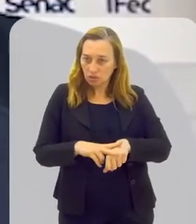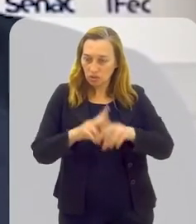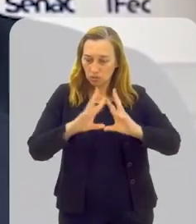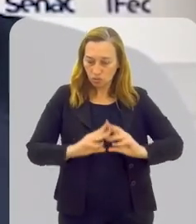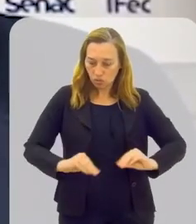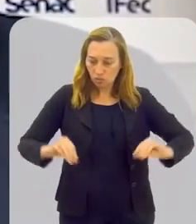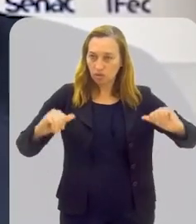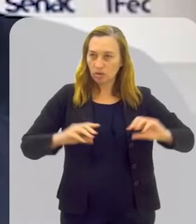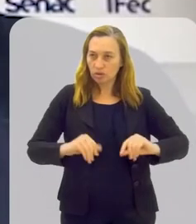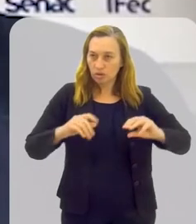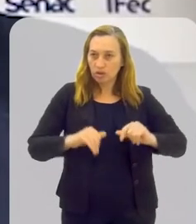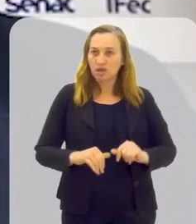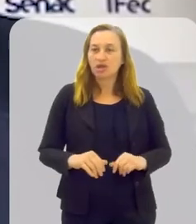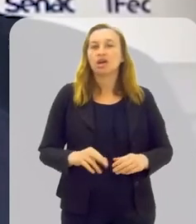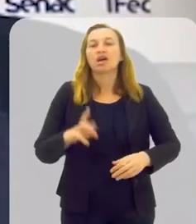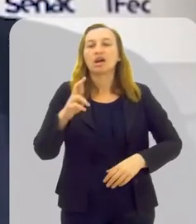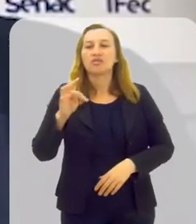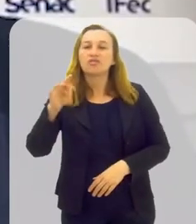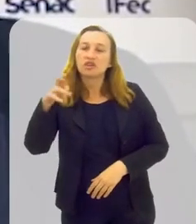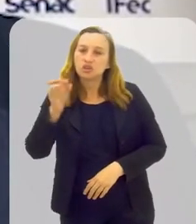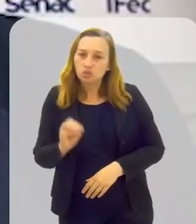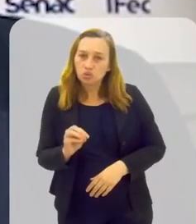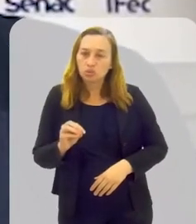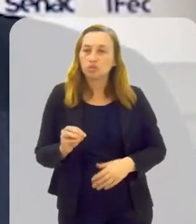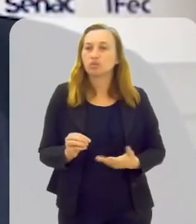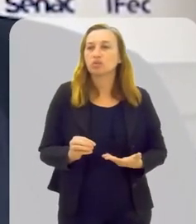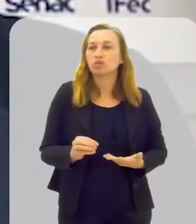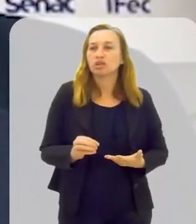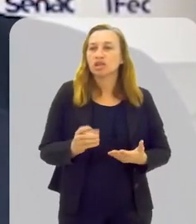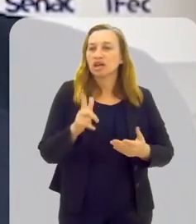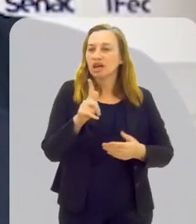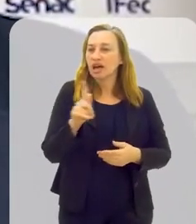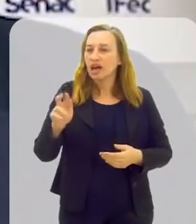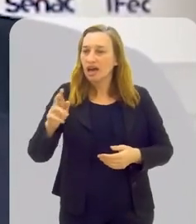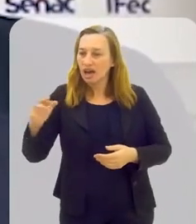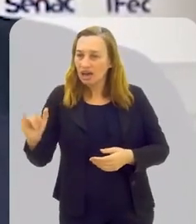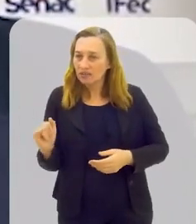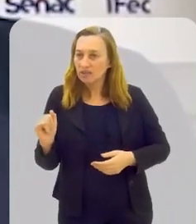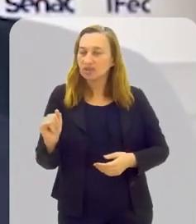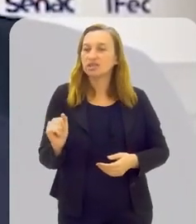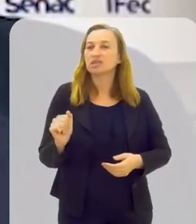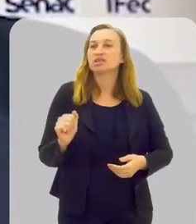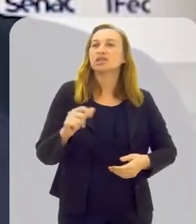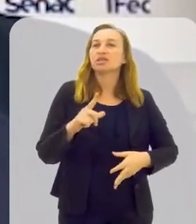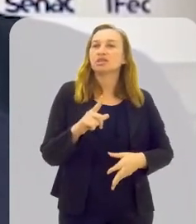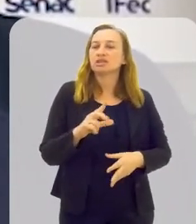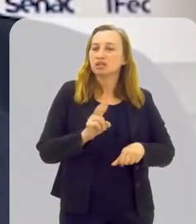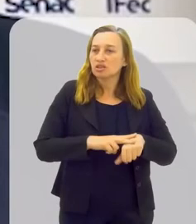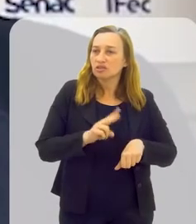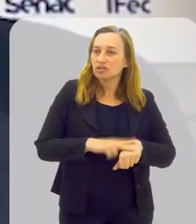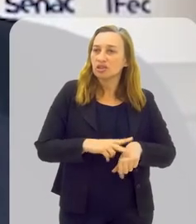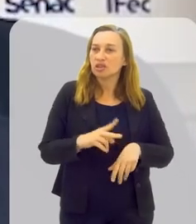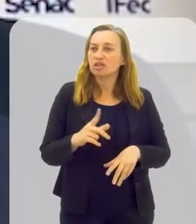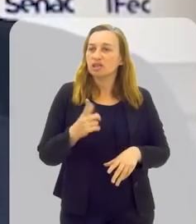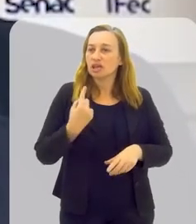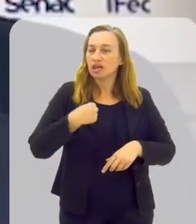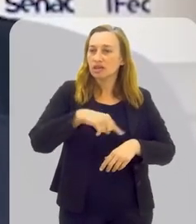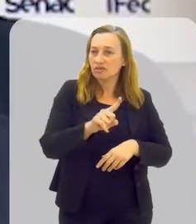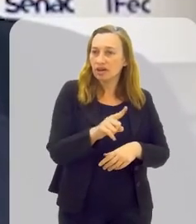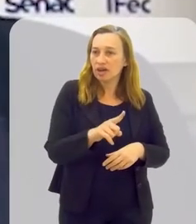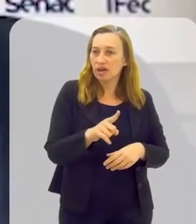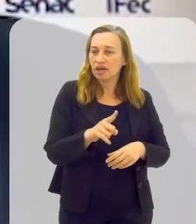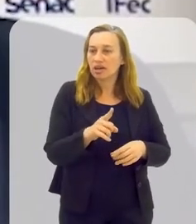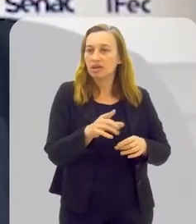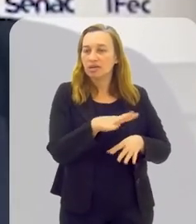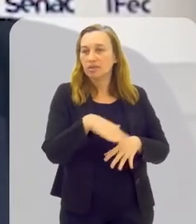virarei vai indústria da reciclagem porque as garrafas de vidro ela tem uma situação que ela vai